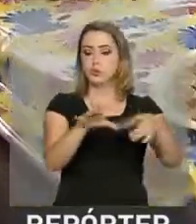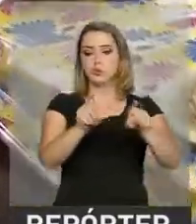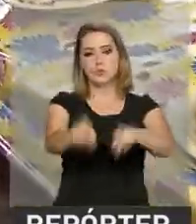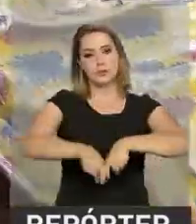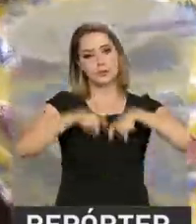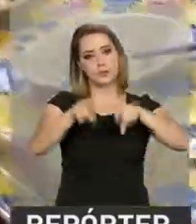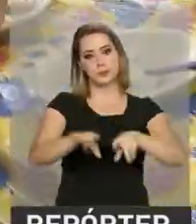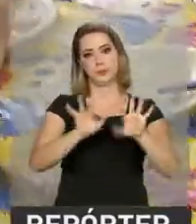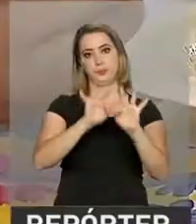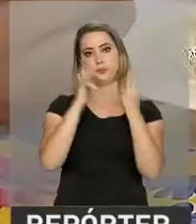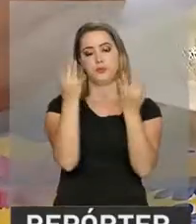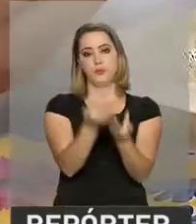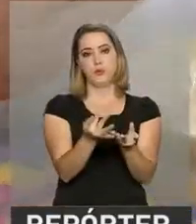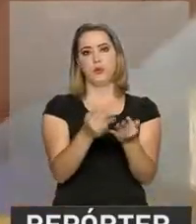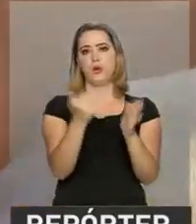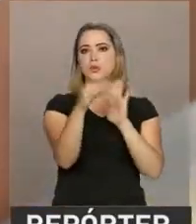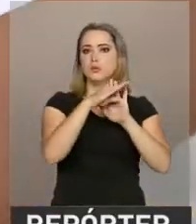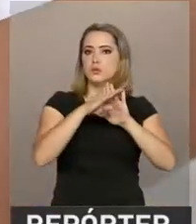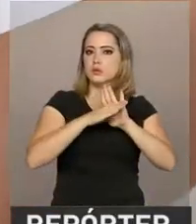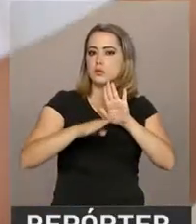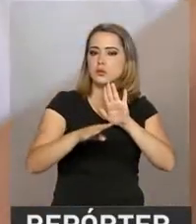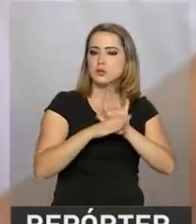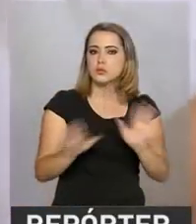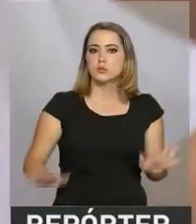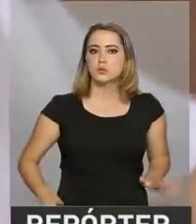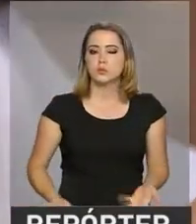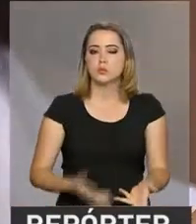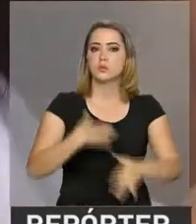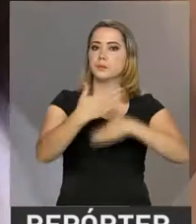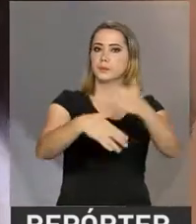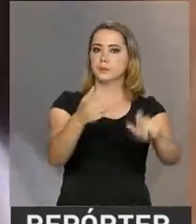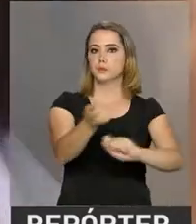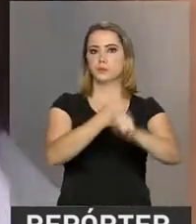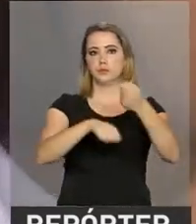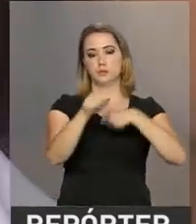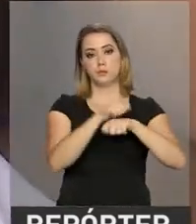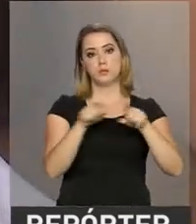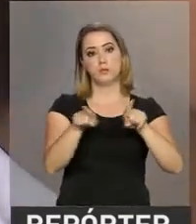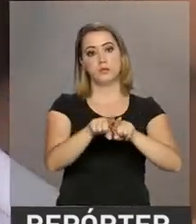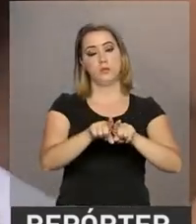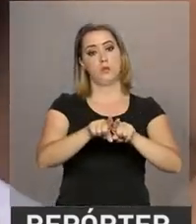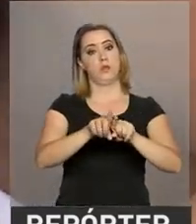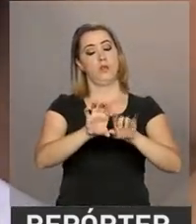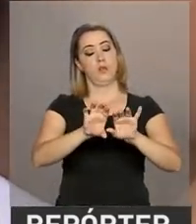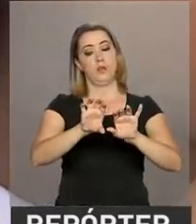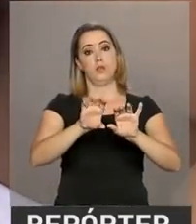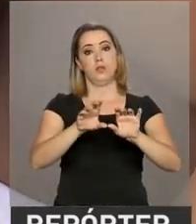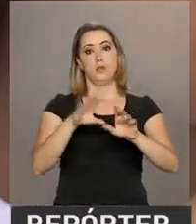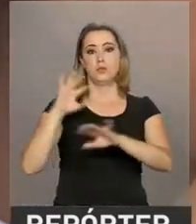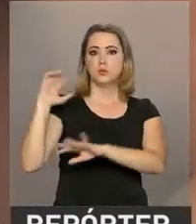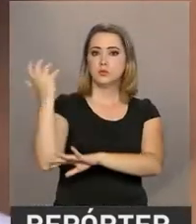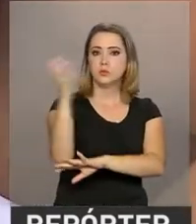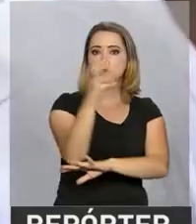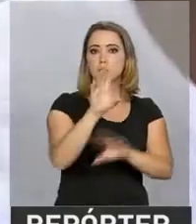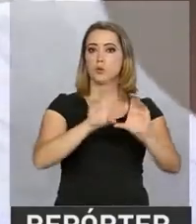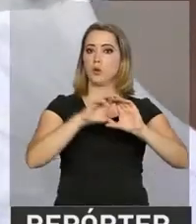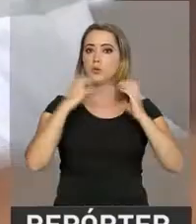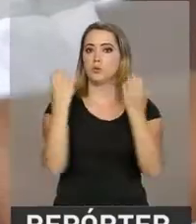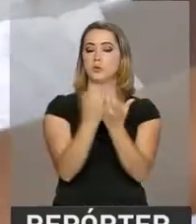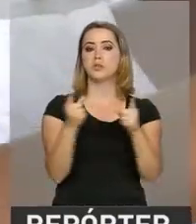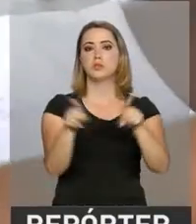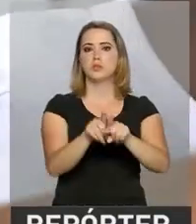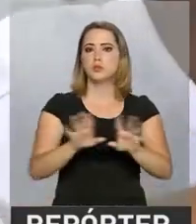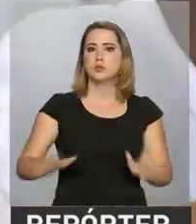familiares. A medida tem o objetivo de estimular o desenvolvimento econômico e sustentável das comunidades e